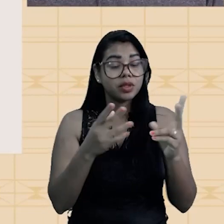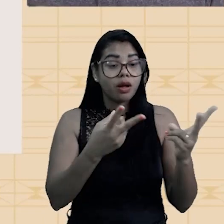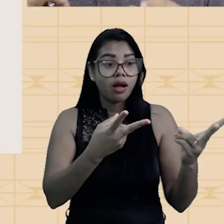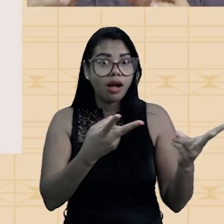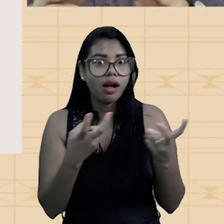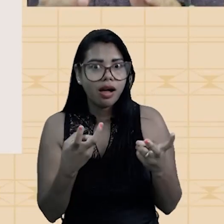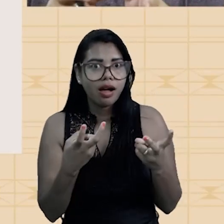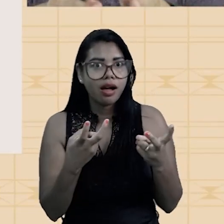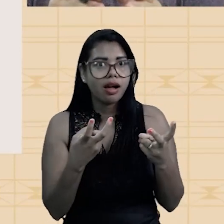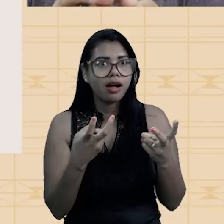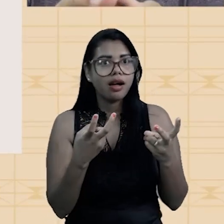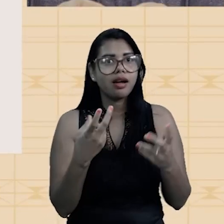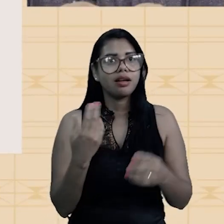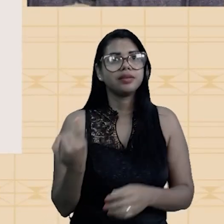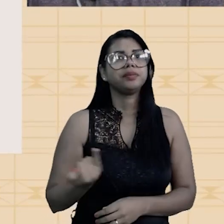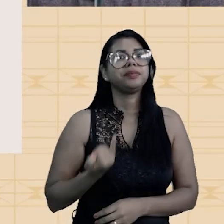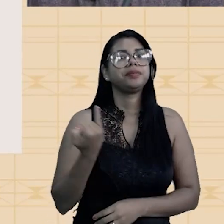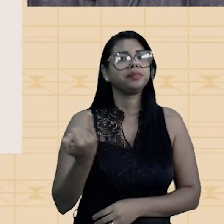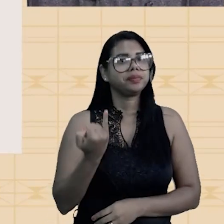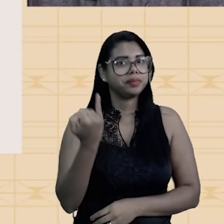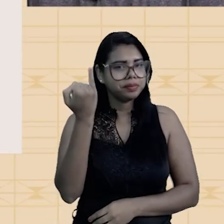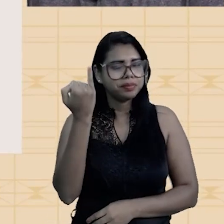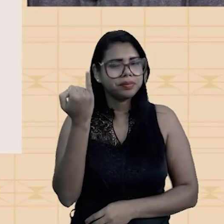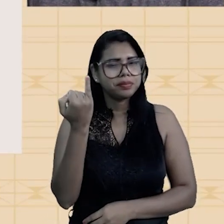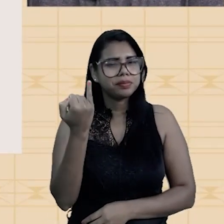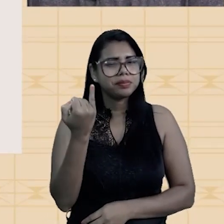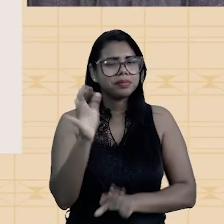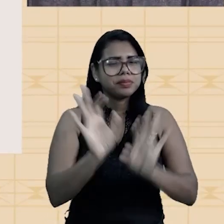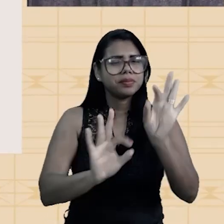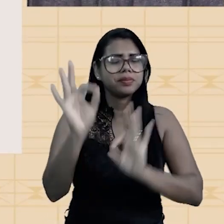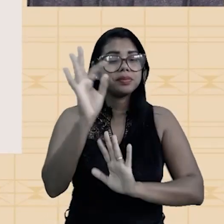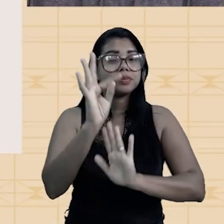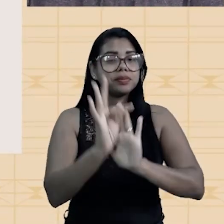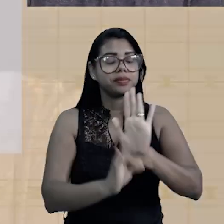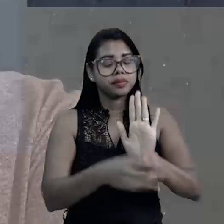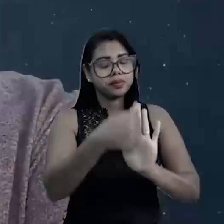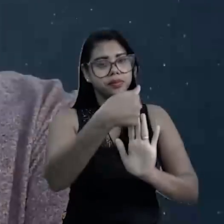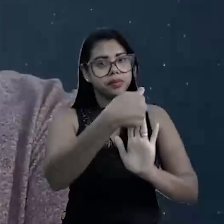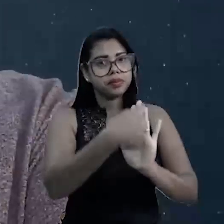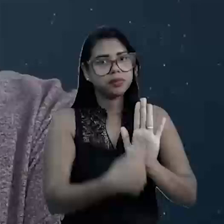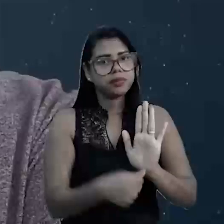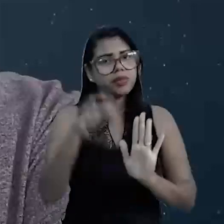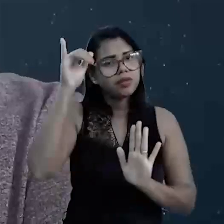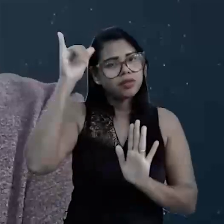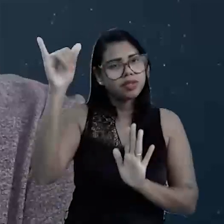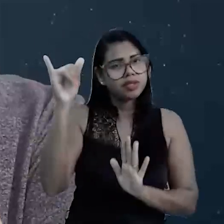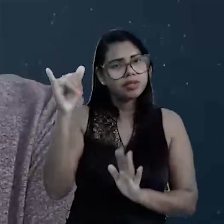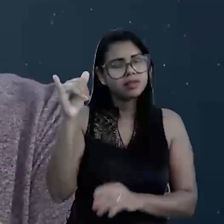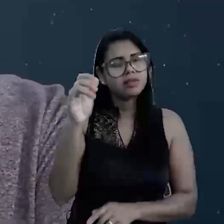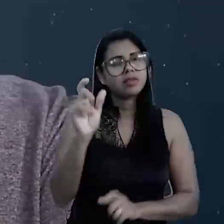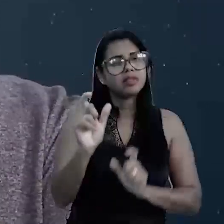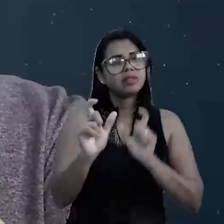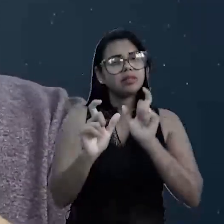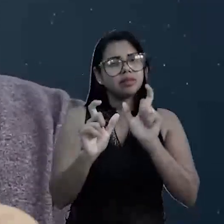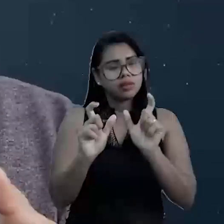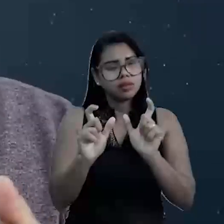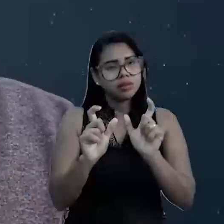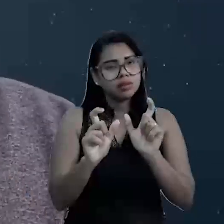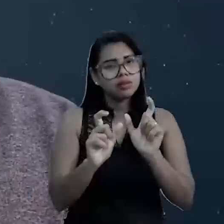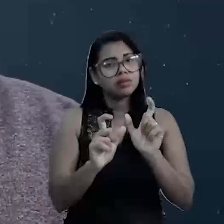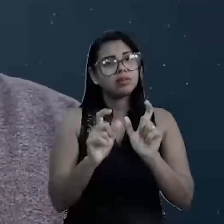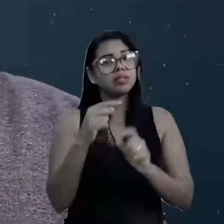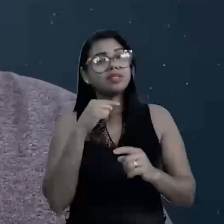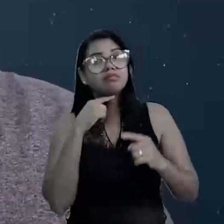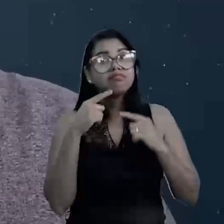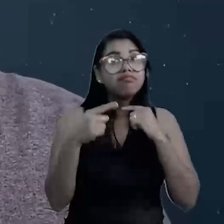atenção. É muito importante que você, quando estiver produzindo seu texto, né, você evite palavras que trazem essa questão da